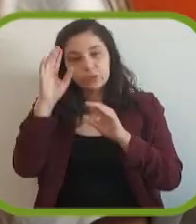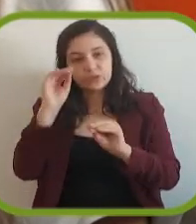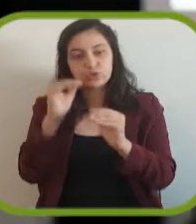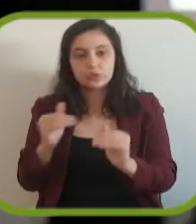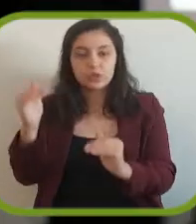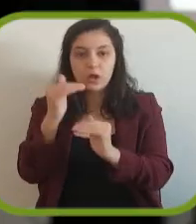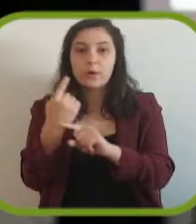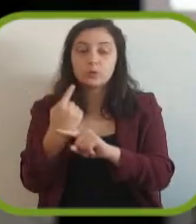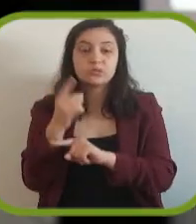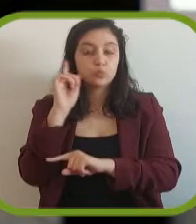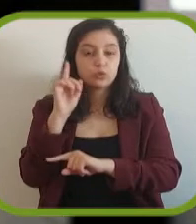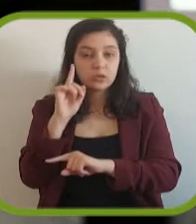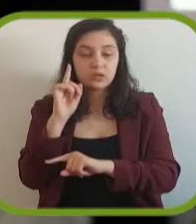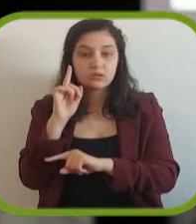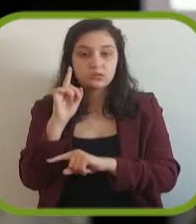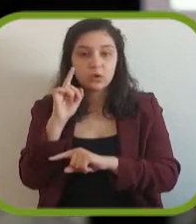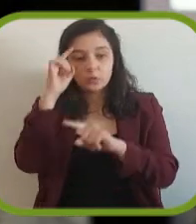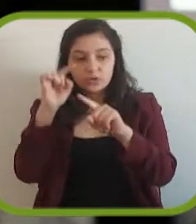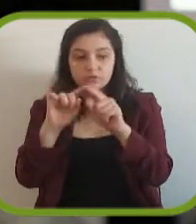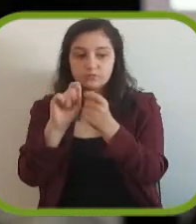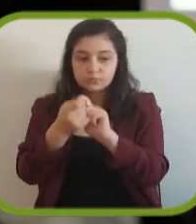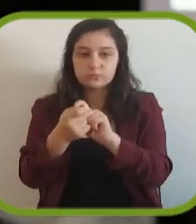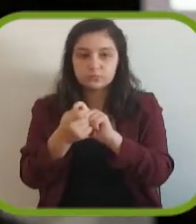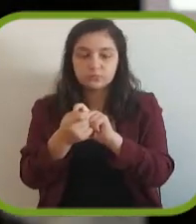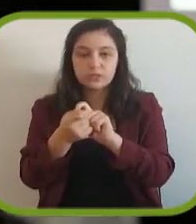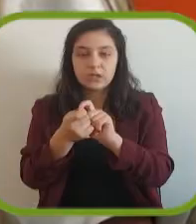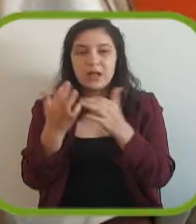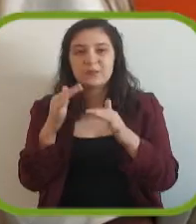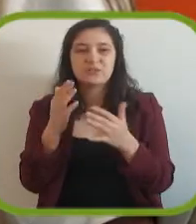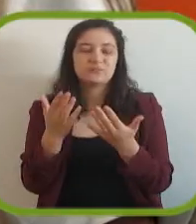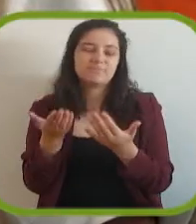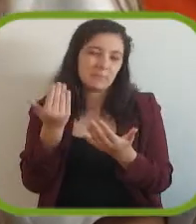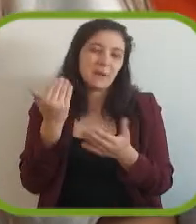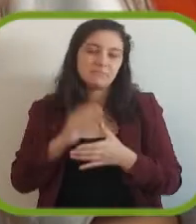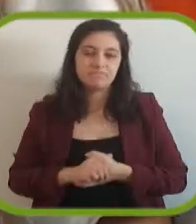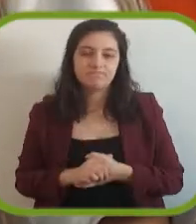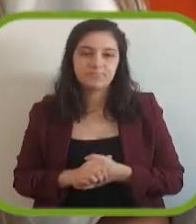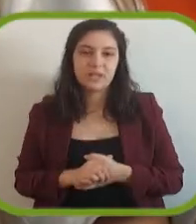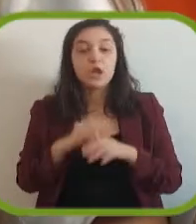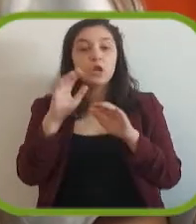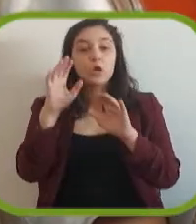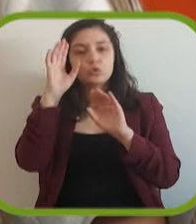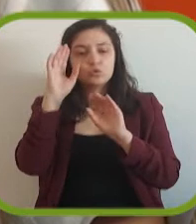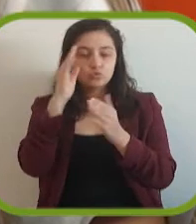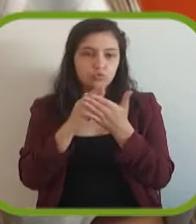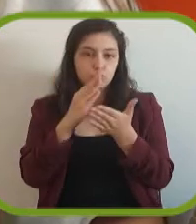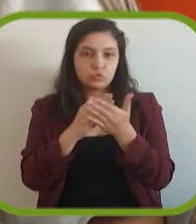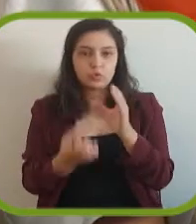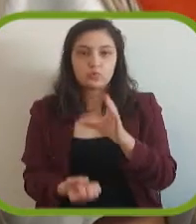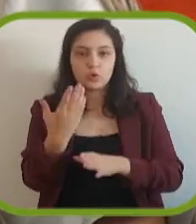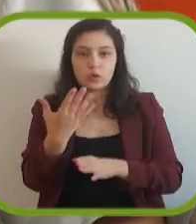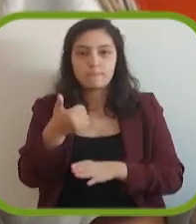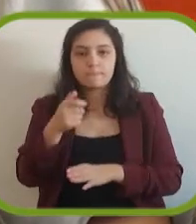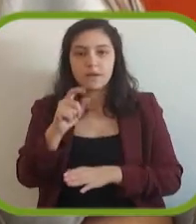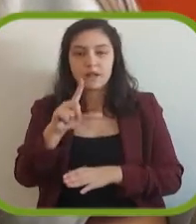ensino superior é uma condição importante para que isso se altere, não é? Mas não é suficiente. Um estudo publicado pela Fundação Belmiro